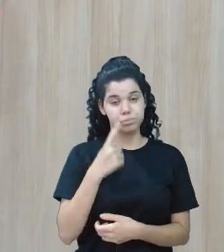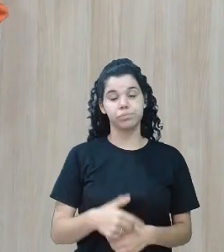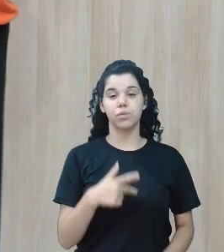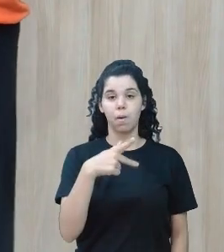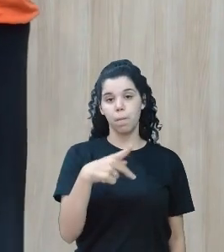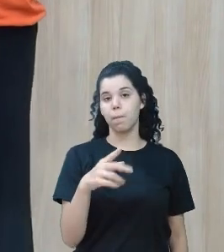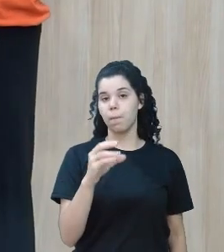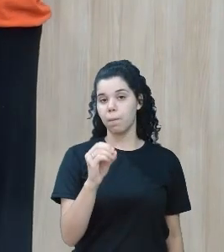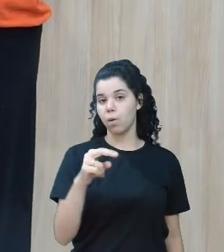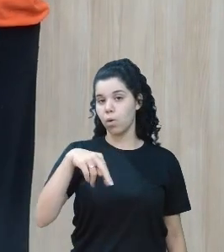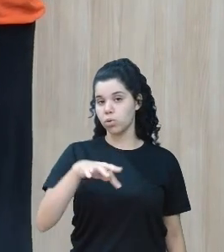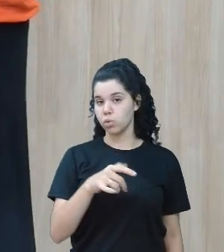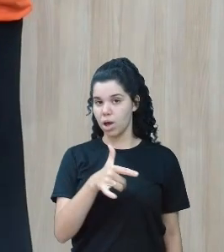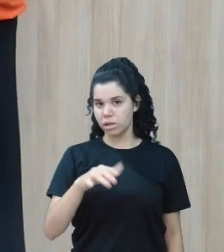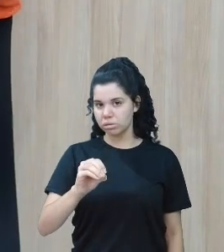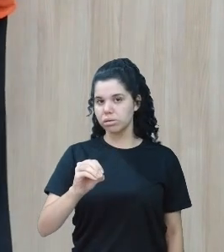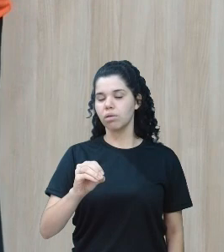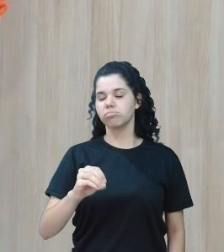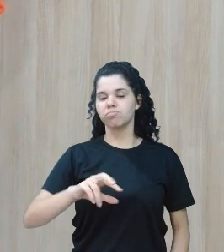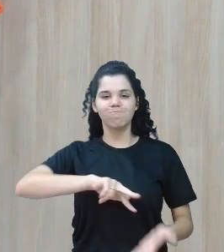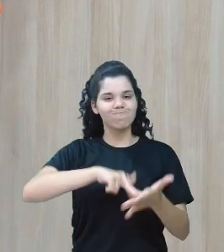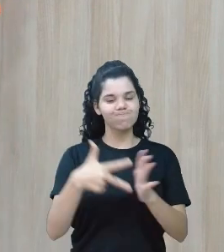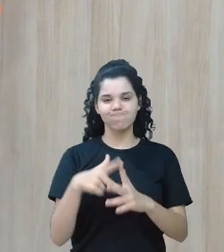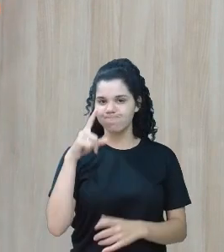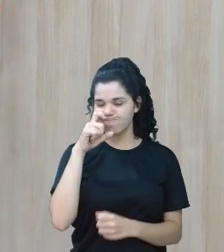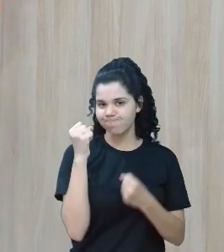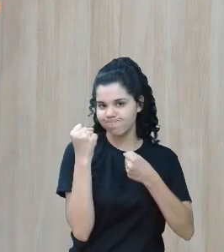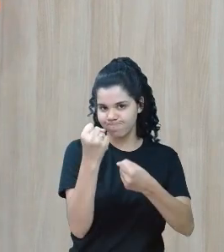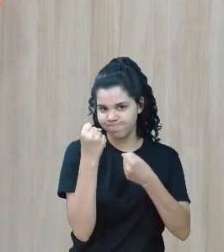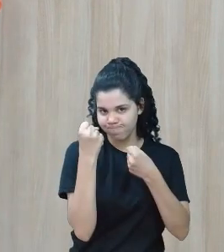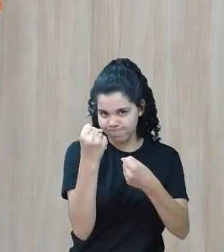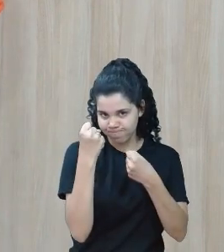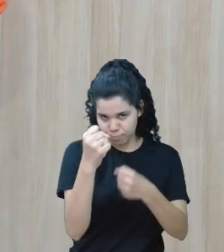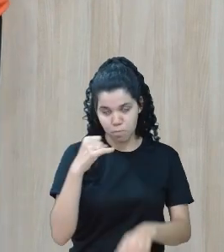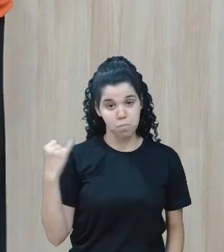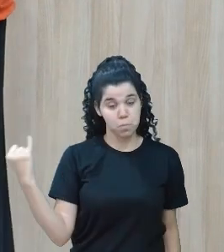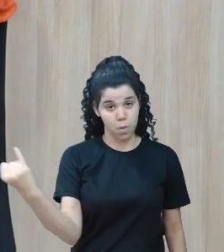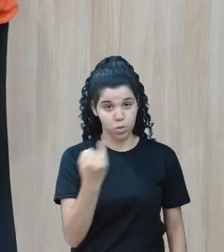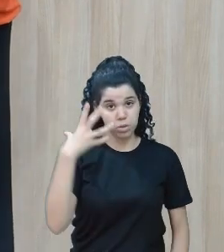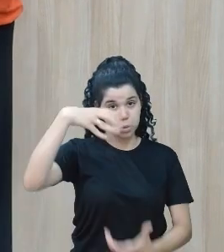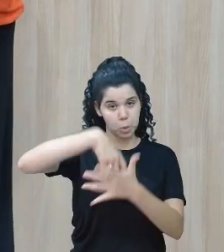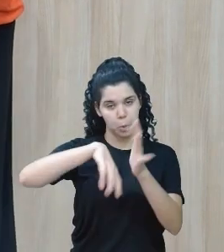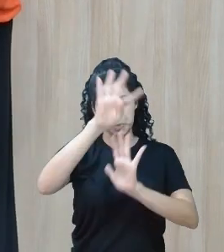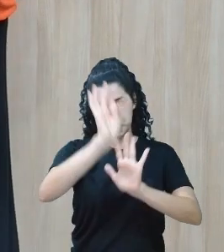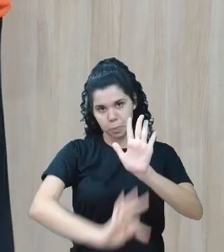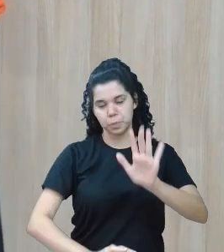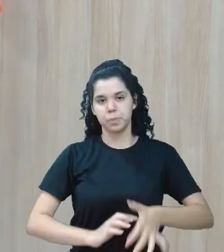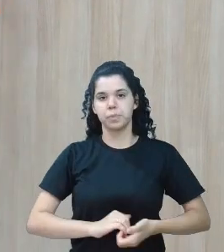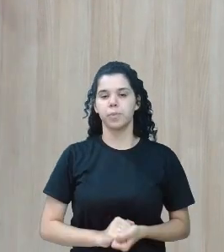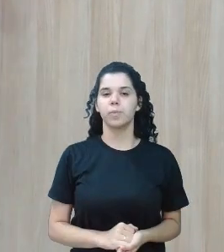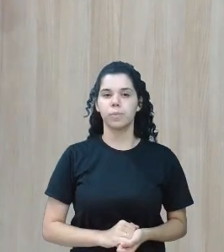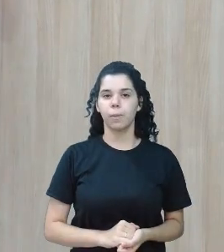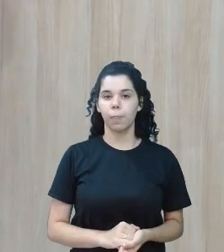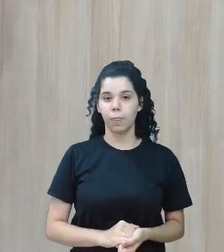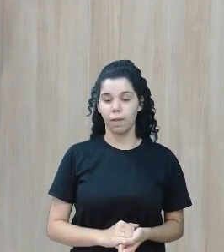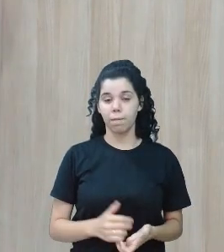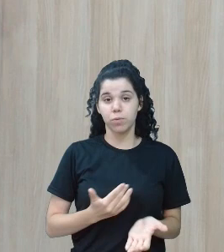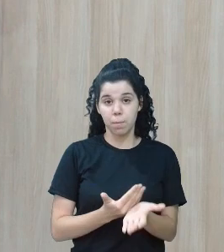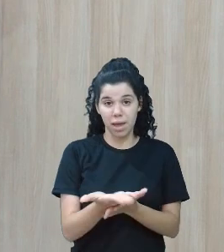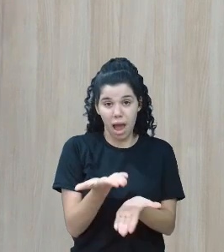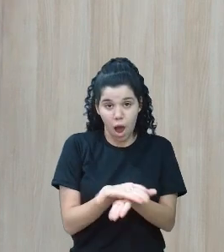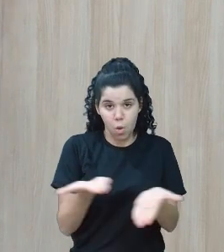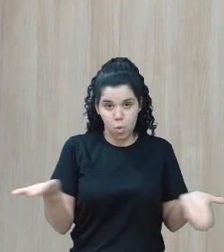ela vai ter um simbolismo, um significado muito forte no texto de vocês. Comecei a aula de